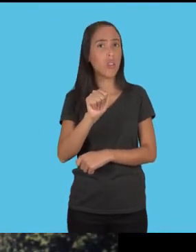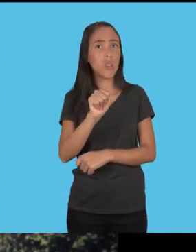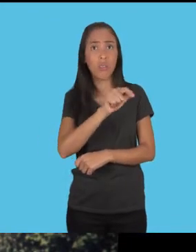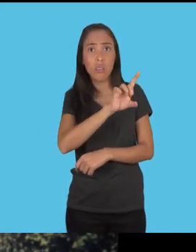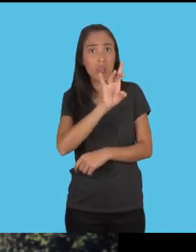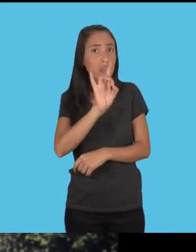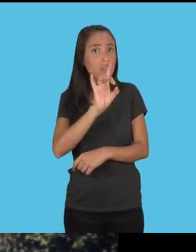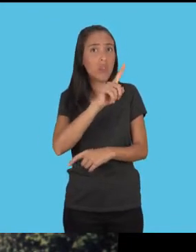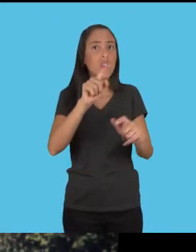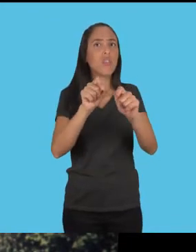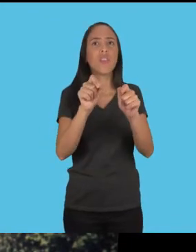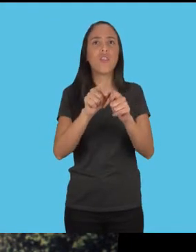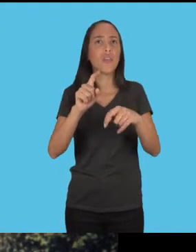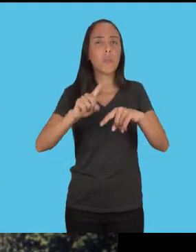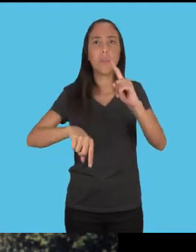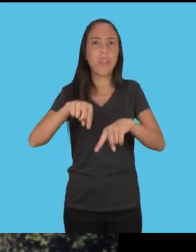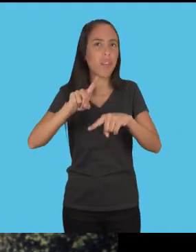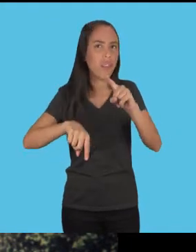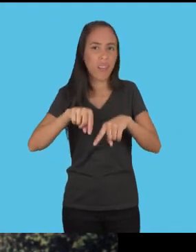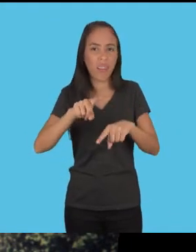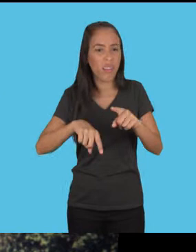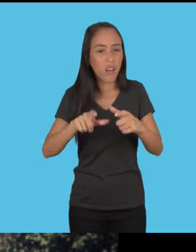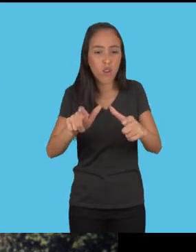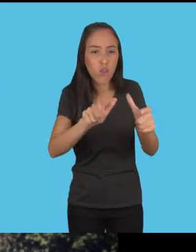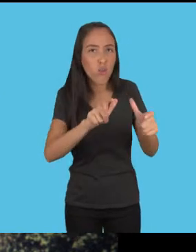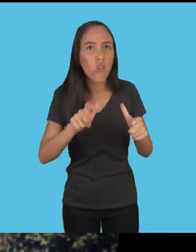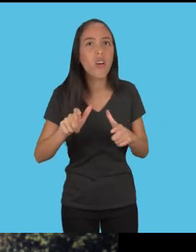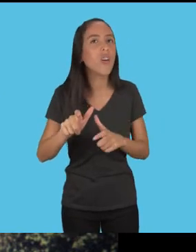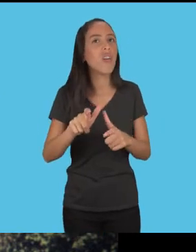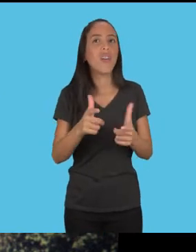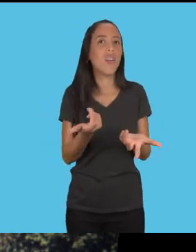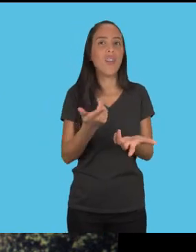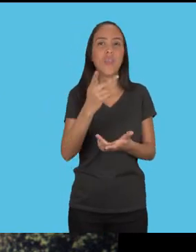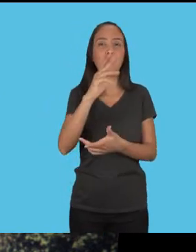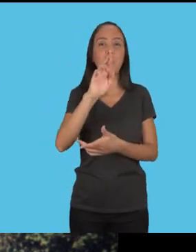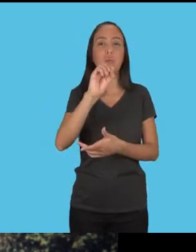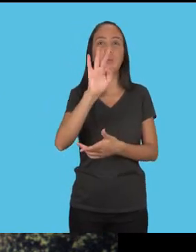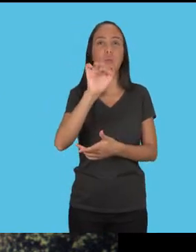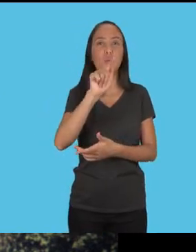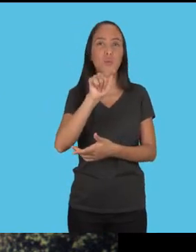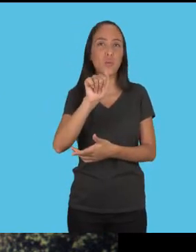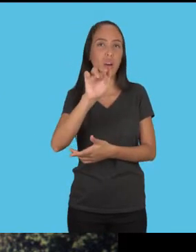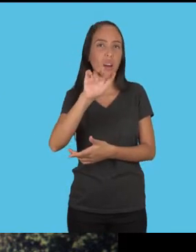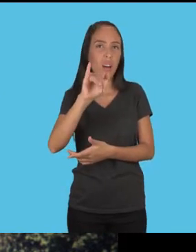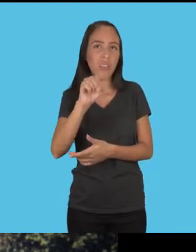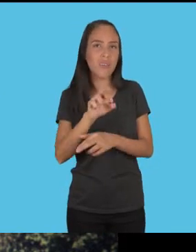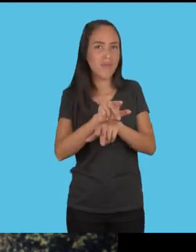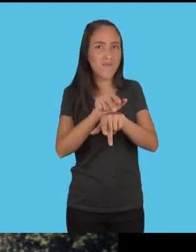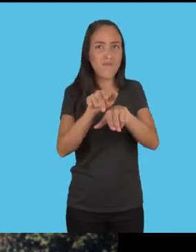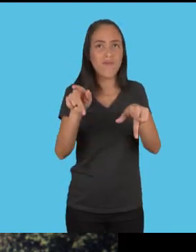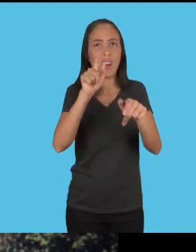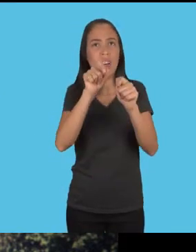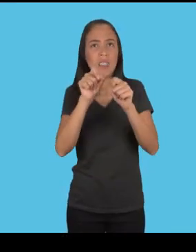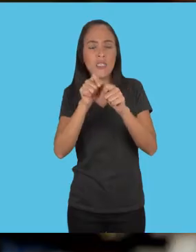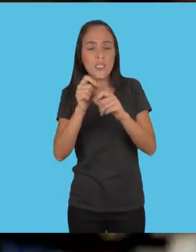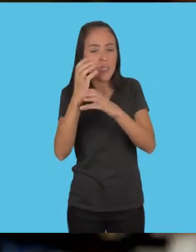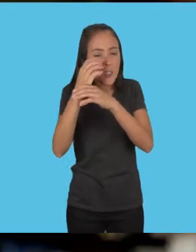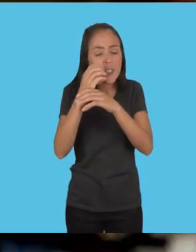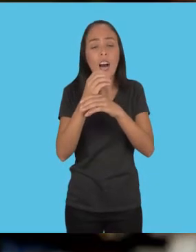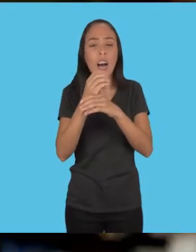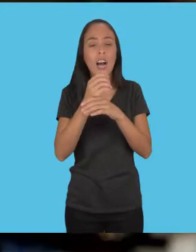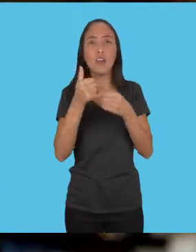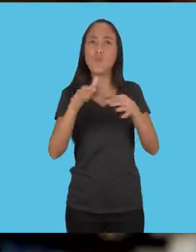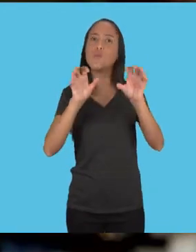Assim, começou a pegar material no campo, protozoários, observou e começou a ensinar. De